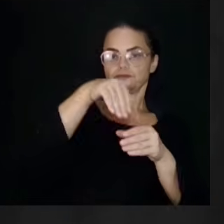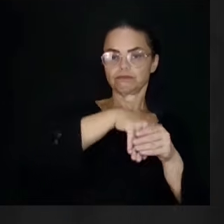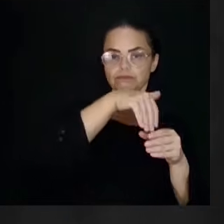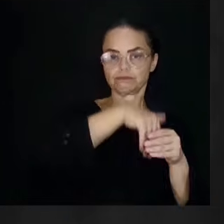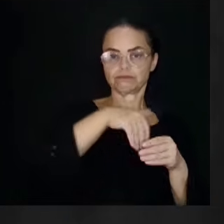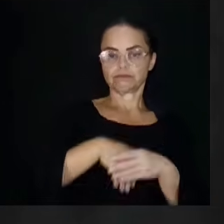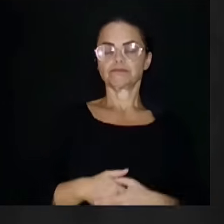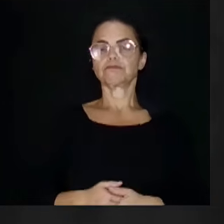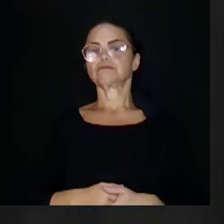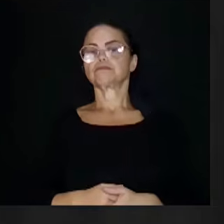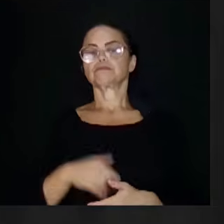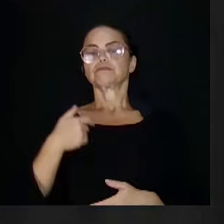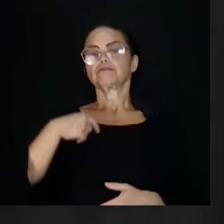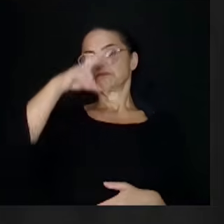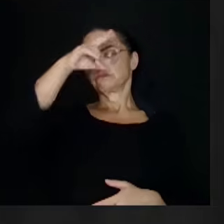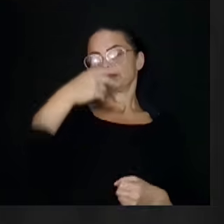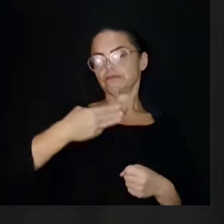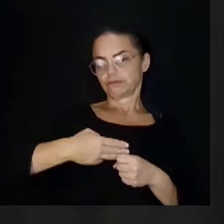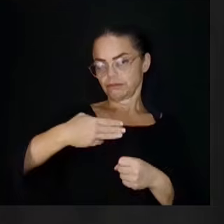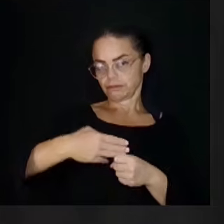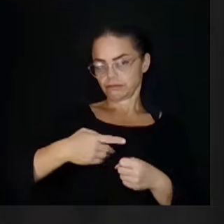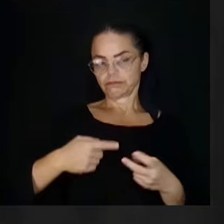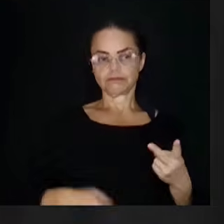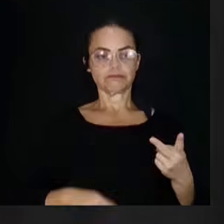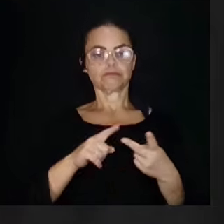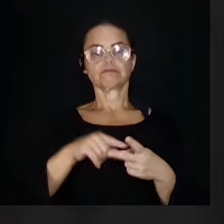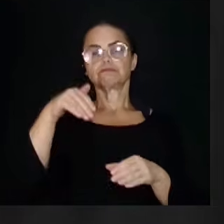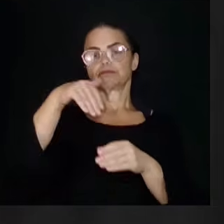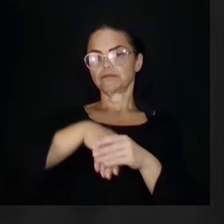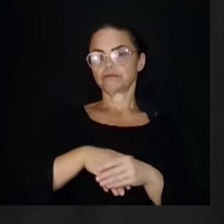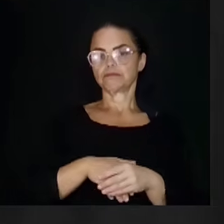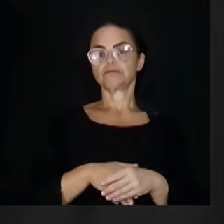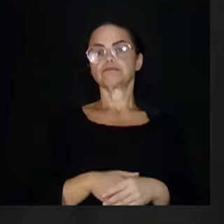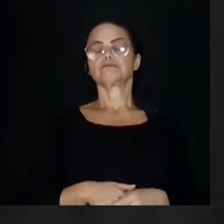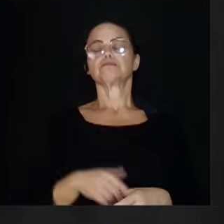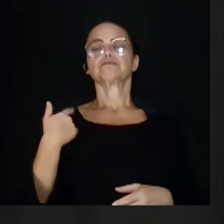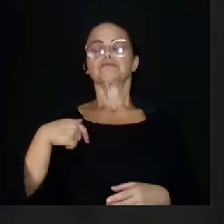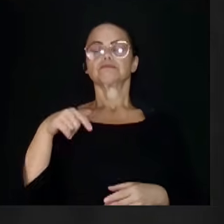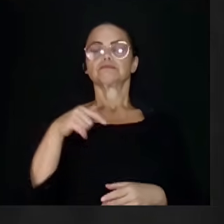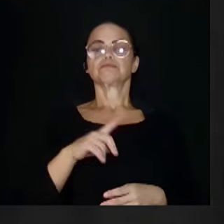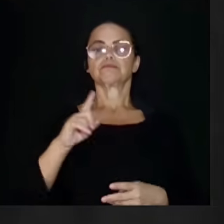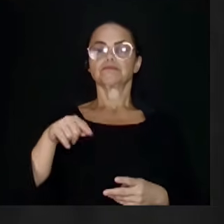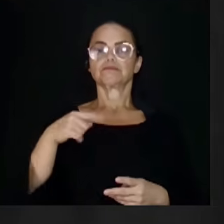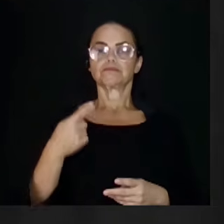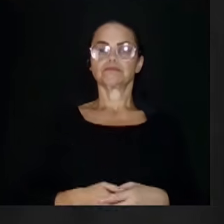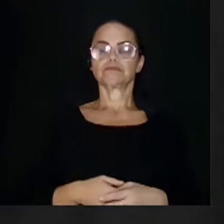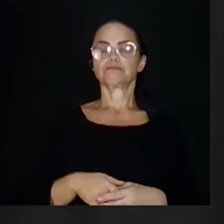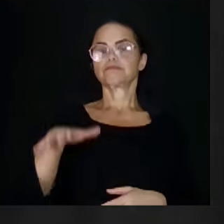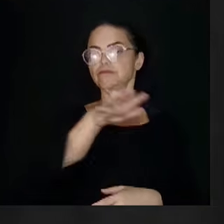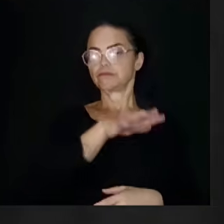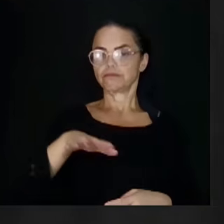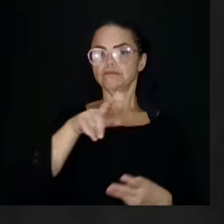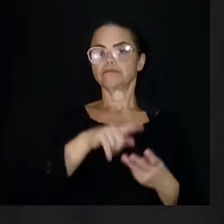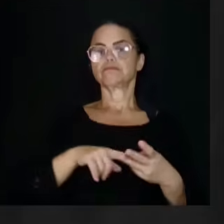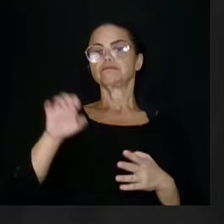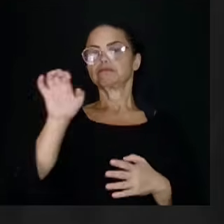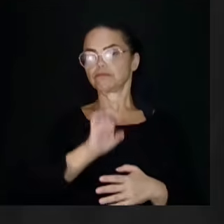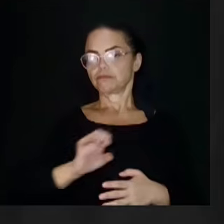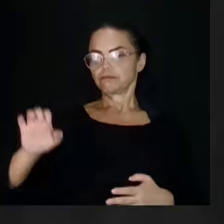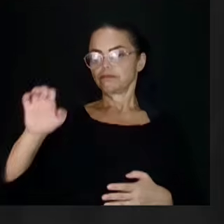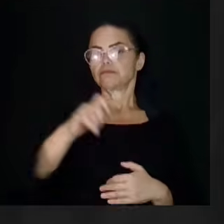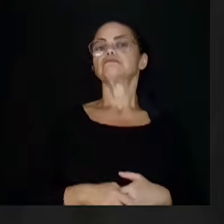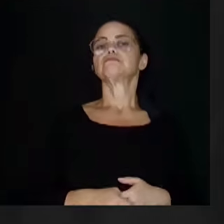municipal, aí você é votado entre os pares, depois você vai para regional, para estadual e para ir para